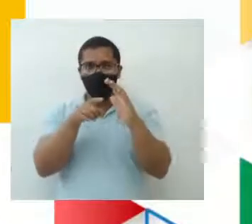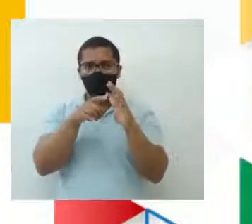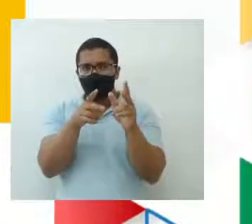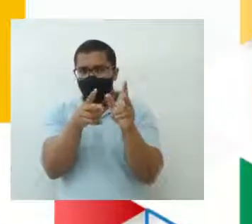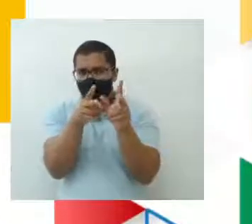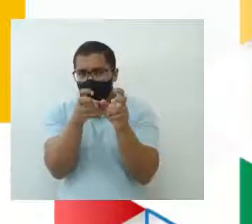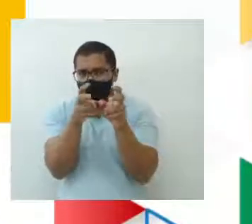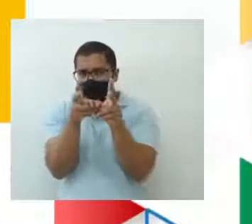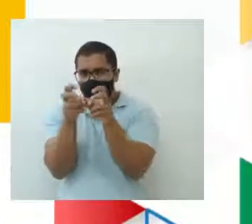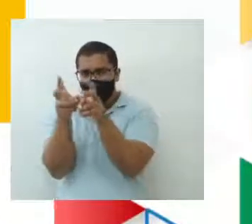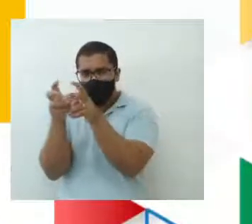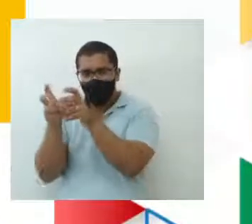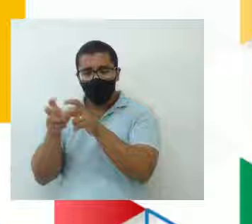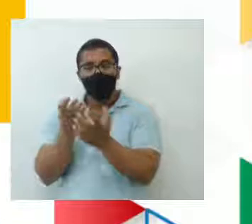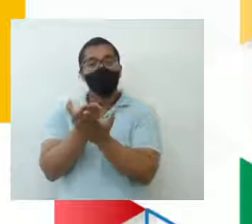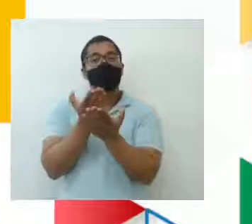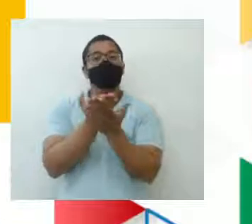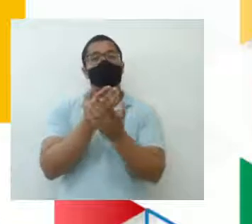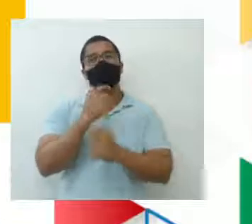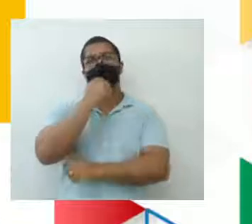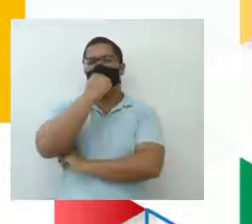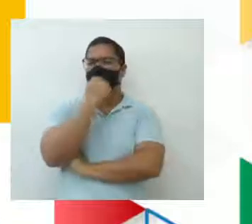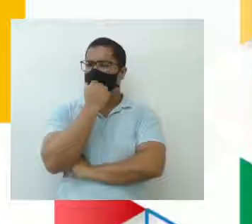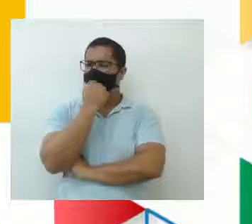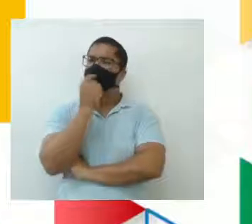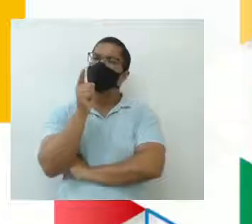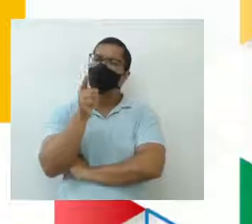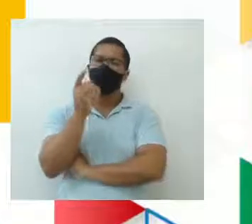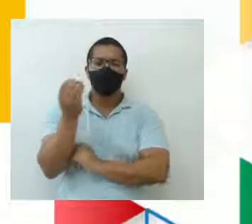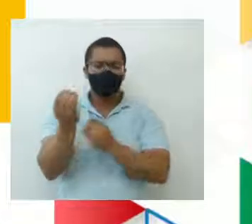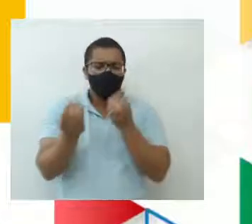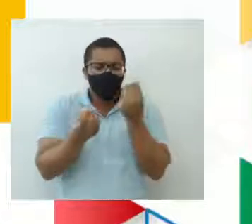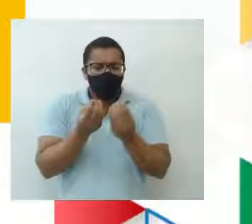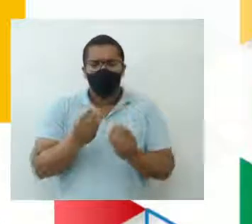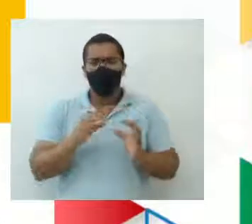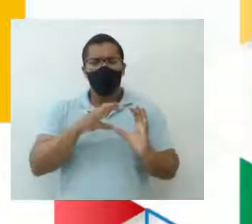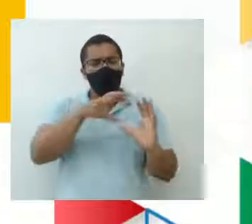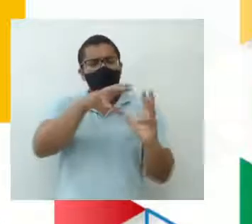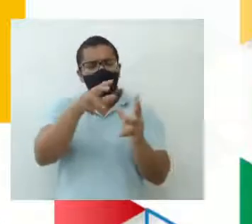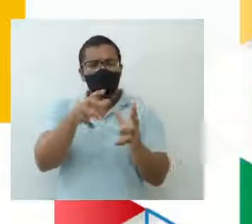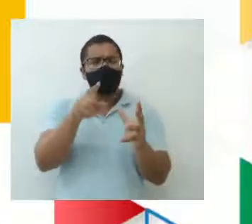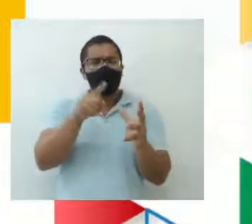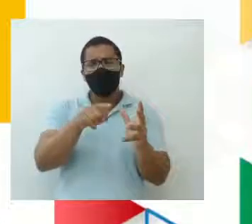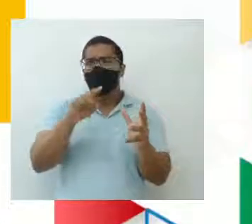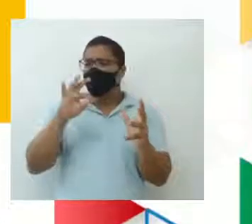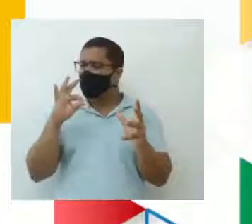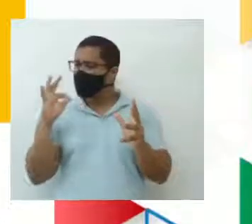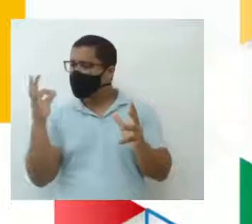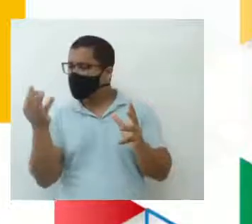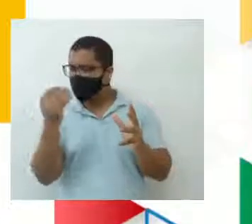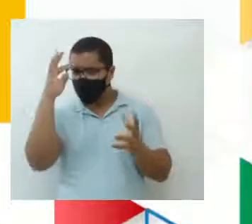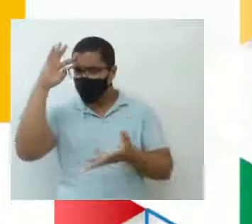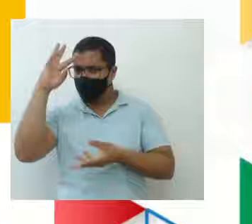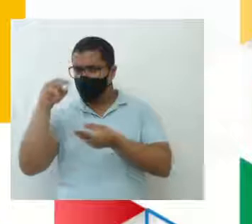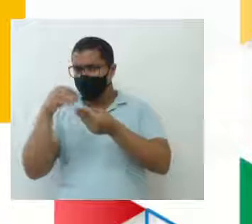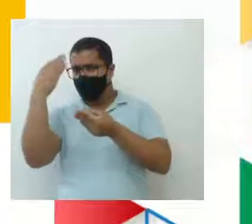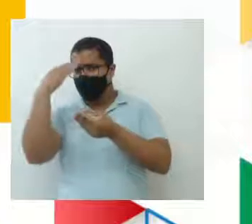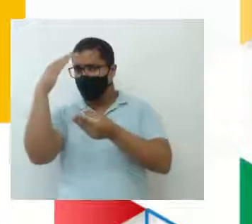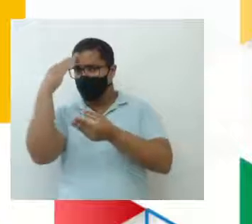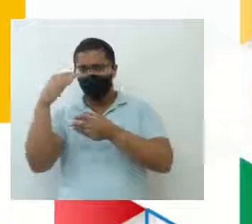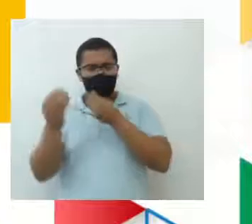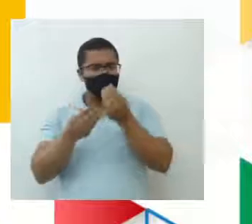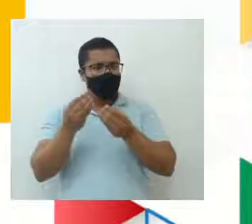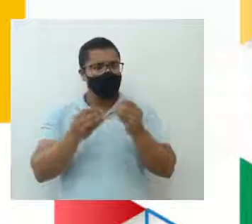observem, estudem isso aqui, que é justamente como o mundo é compreendido a partir da forma como